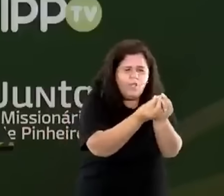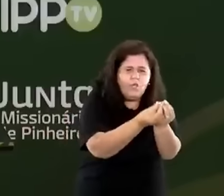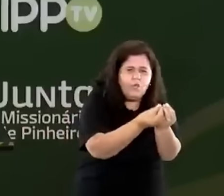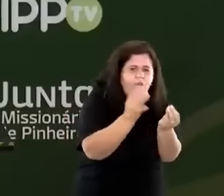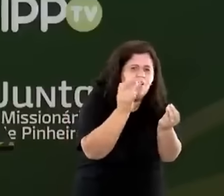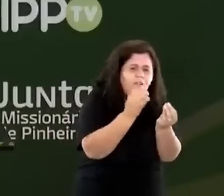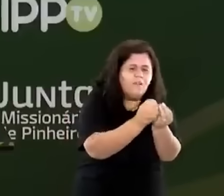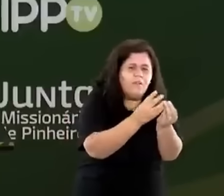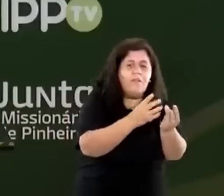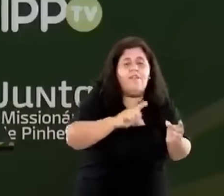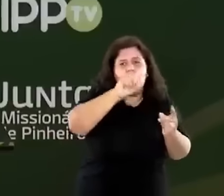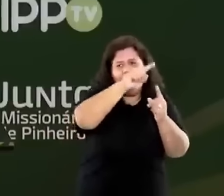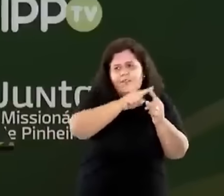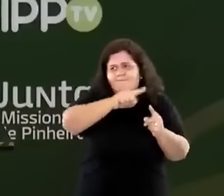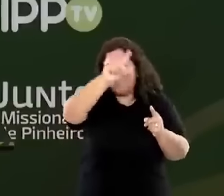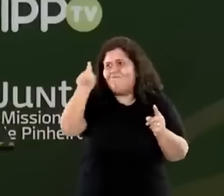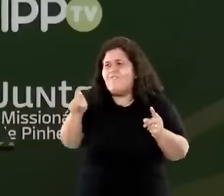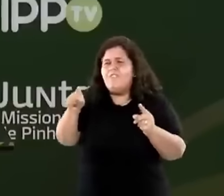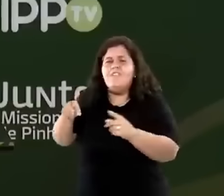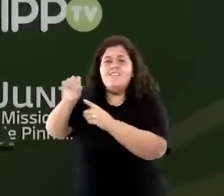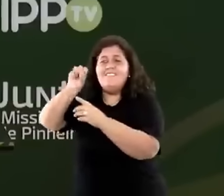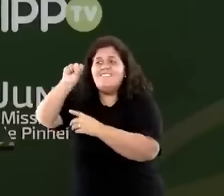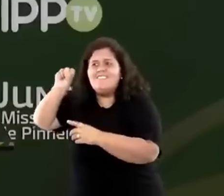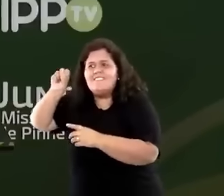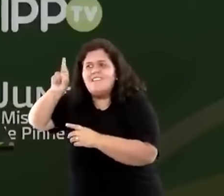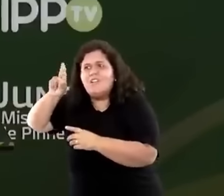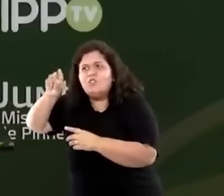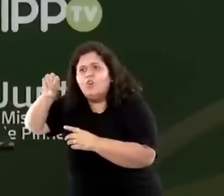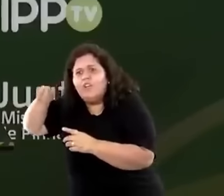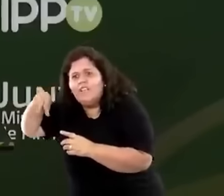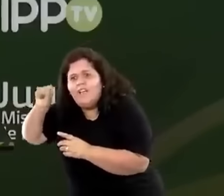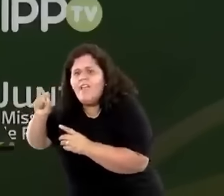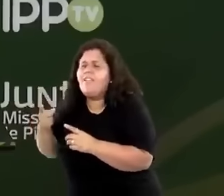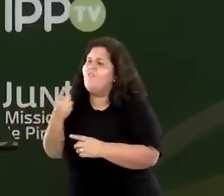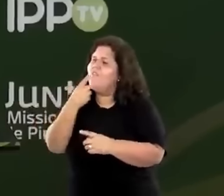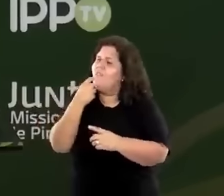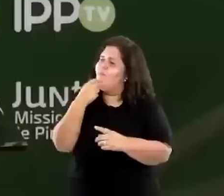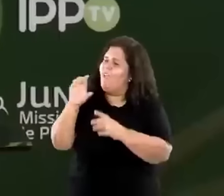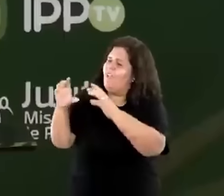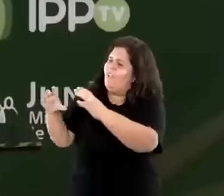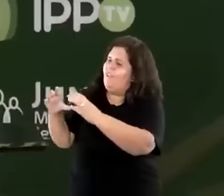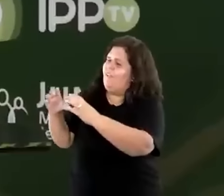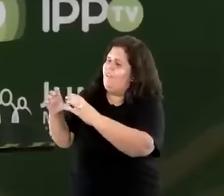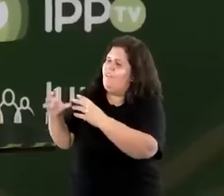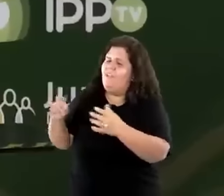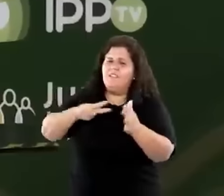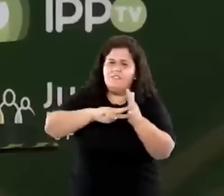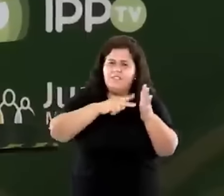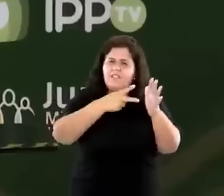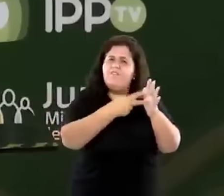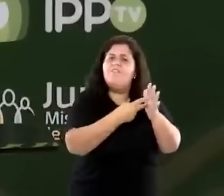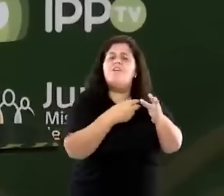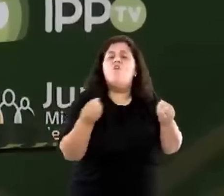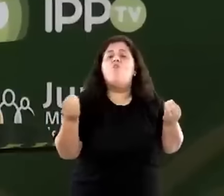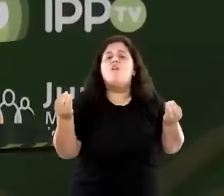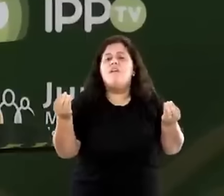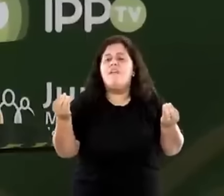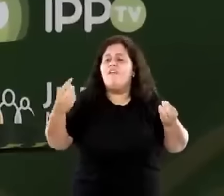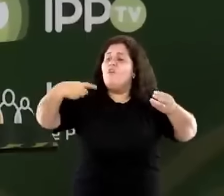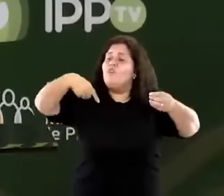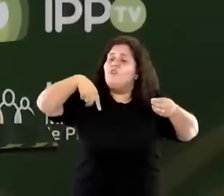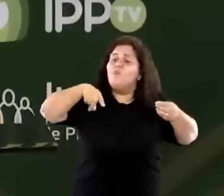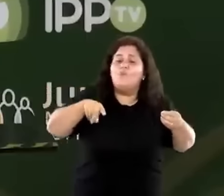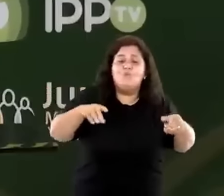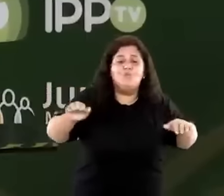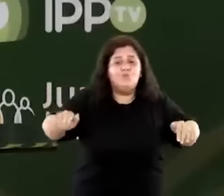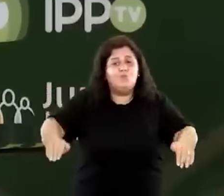uma pedra vermelha puríssima na sua gema o que ele quer descrever para nós é que o Trono de Deus